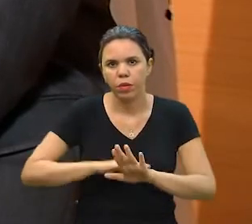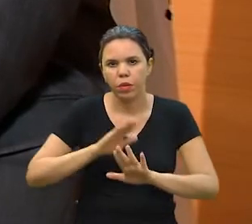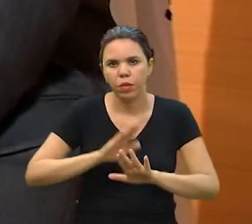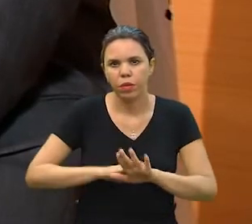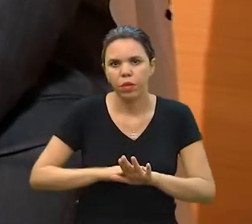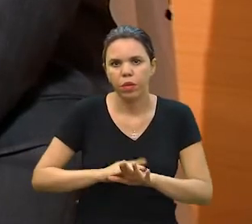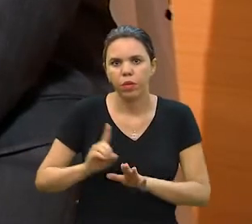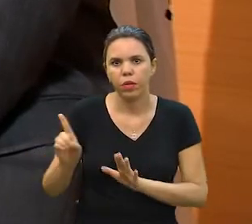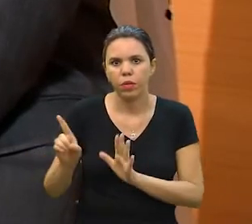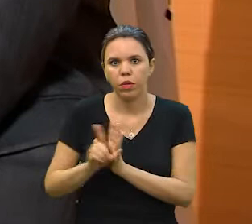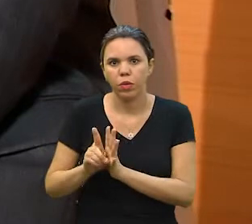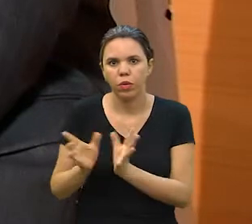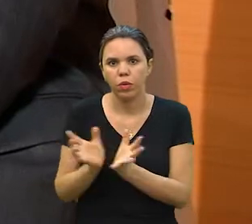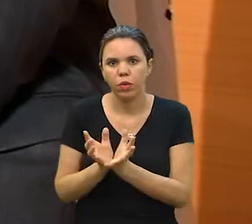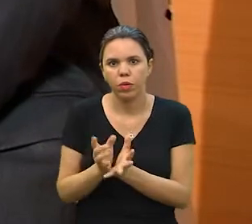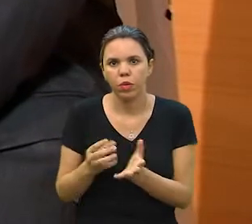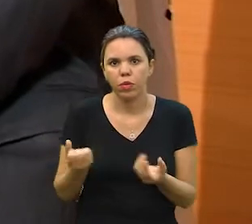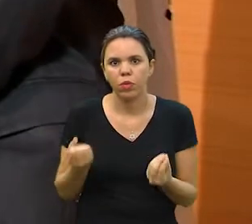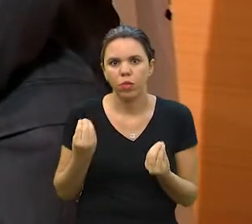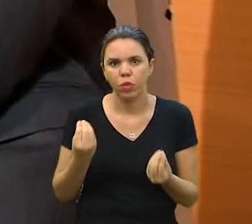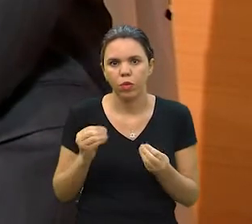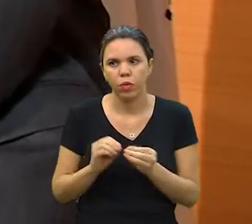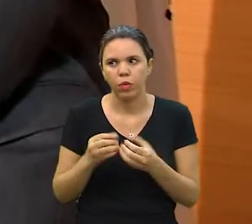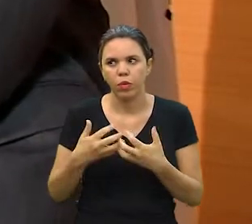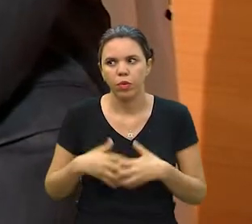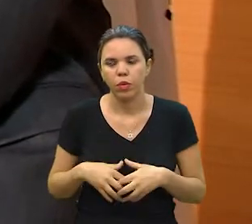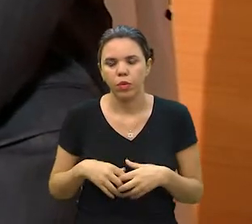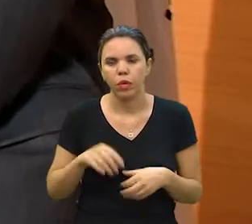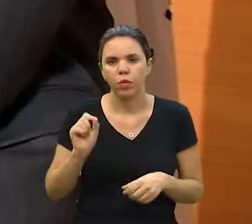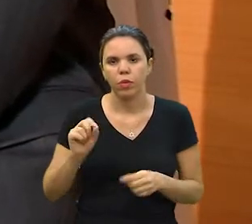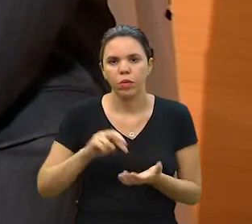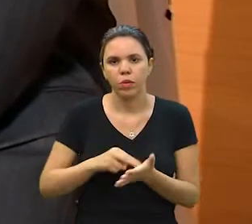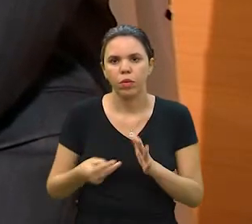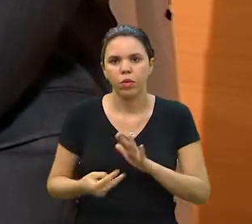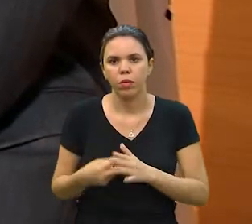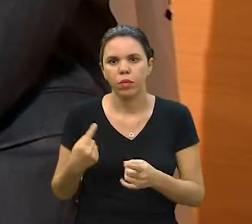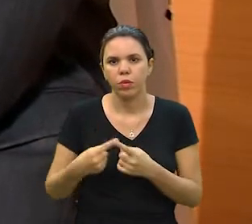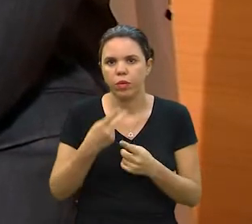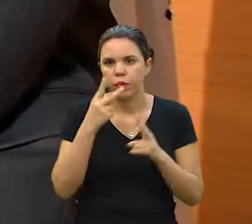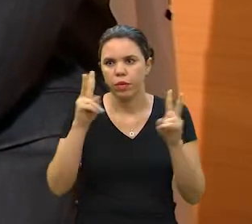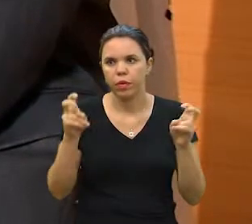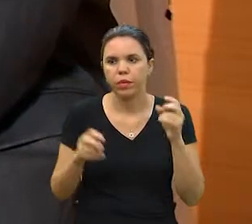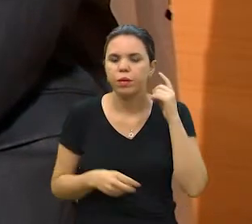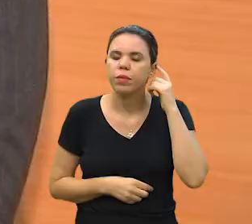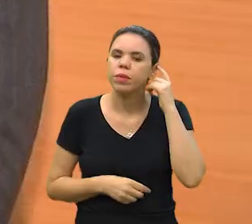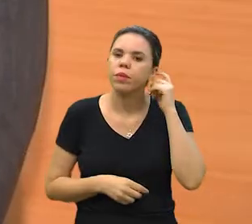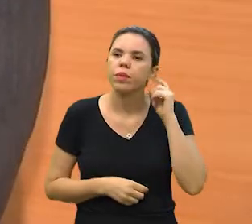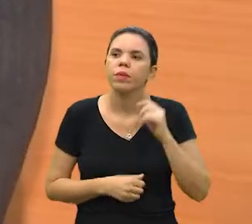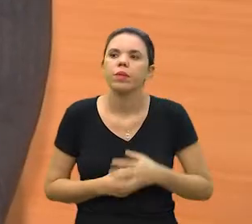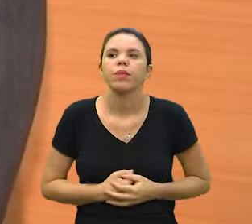a ideologia da direita, né? Como que tem sido, o que é, por que falar desse tema?